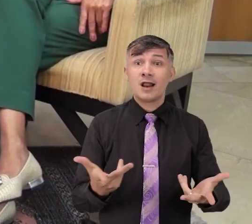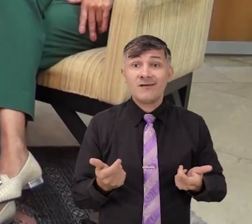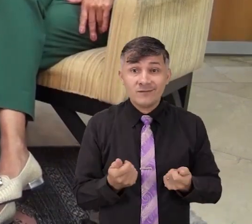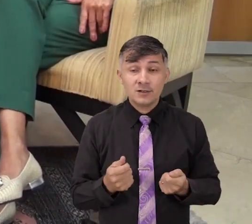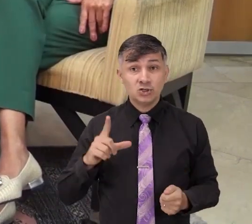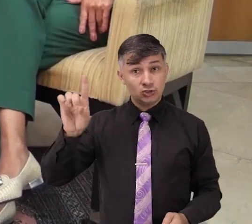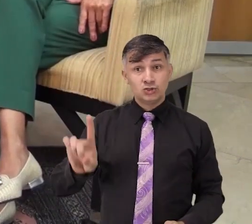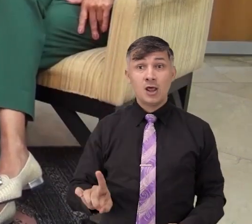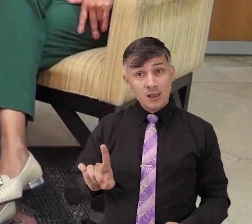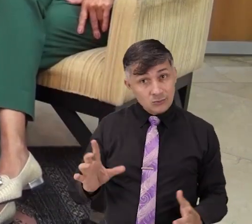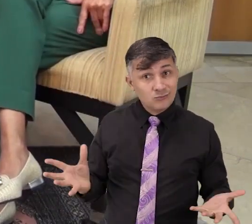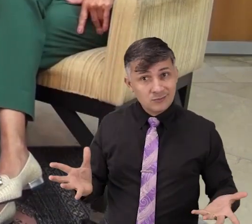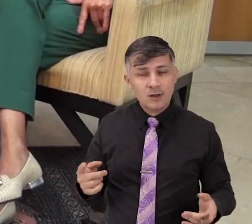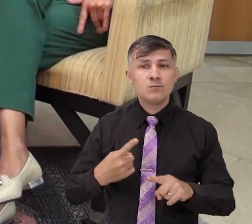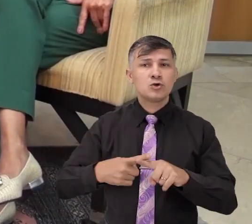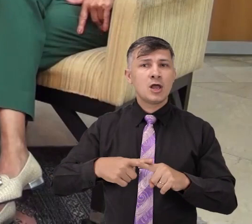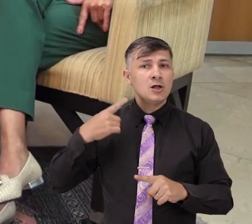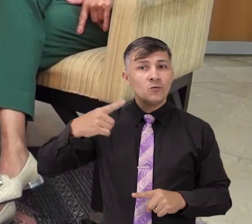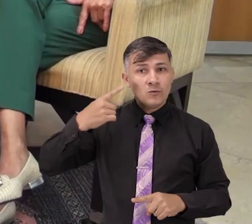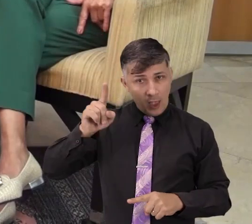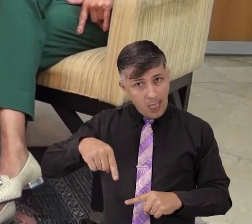É a ferramenta